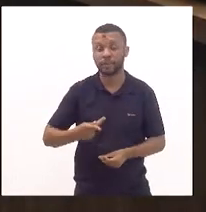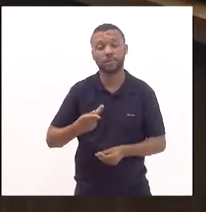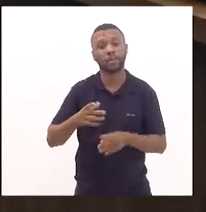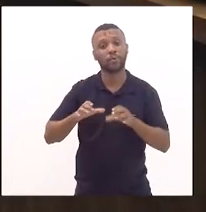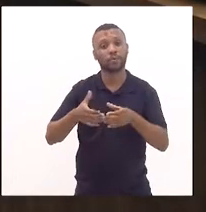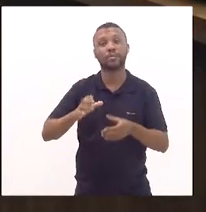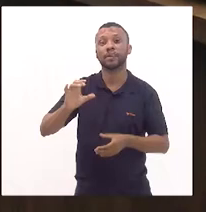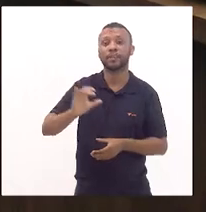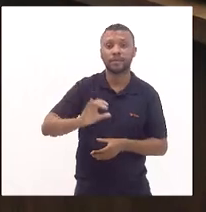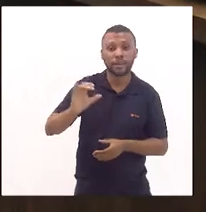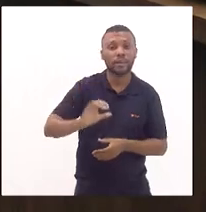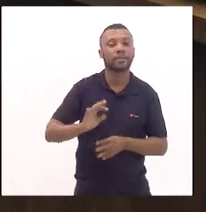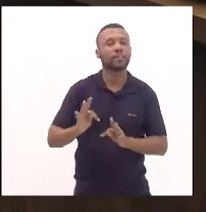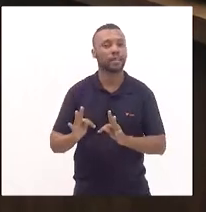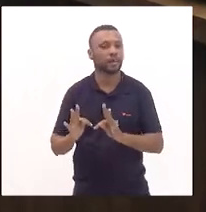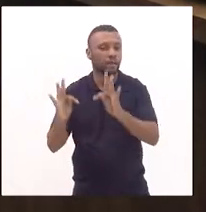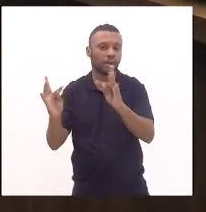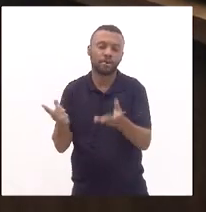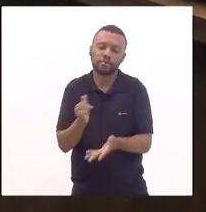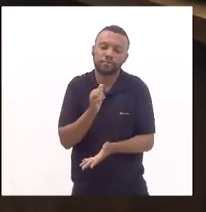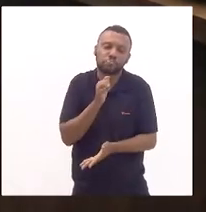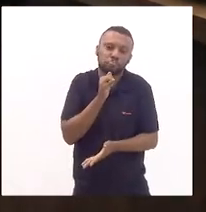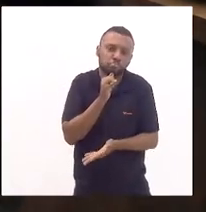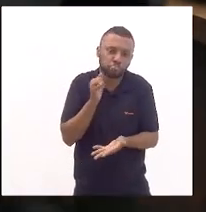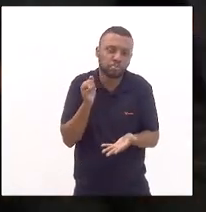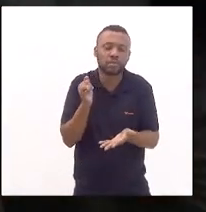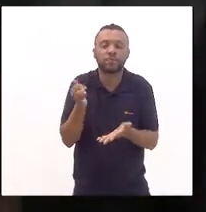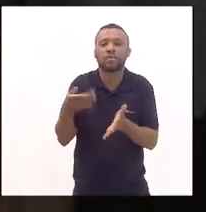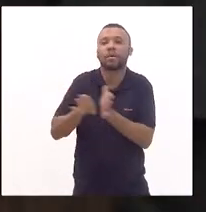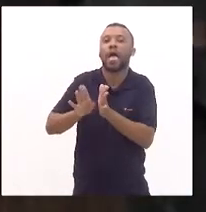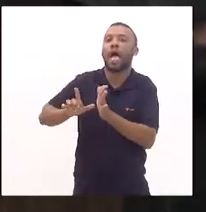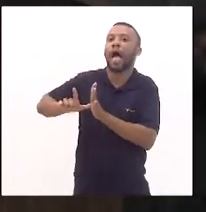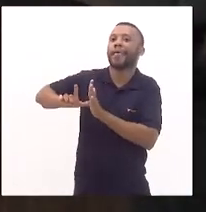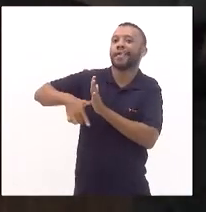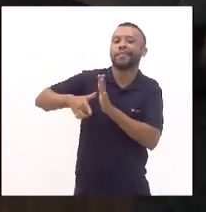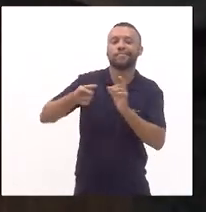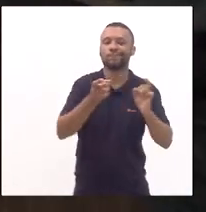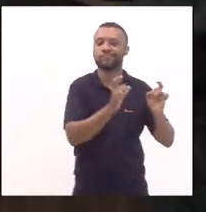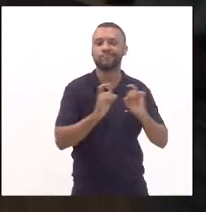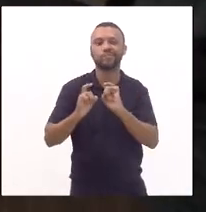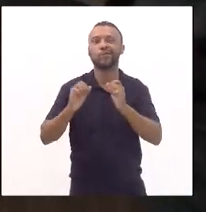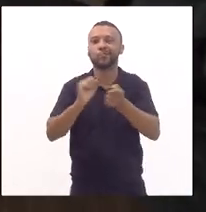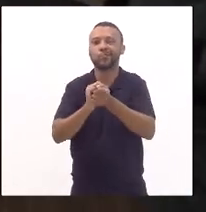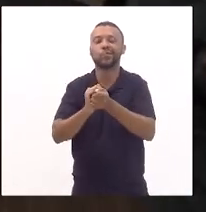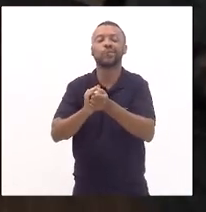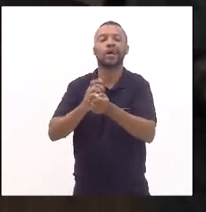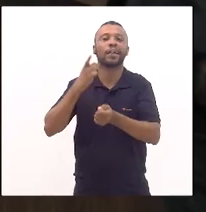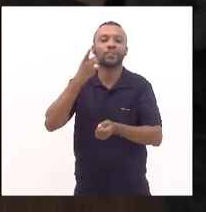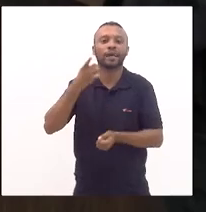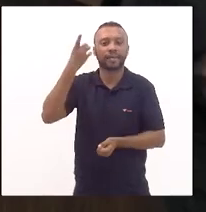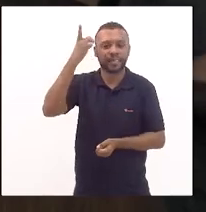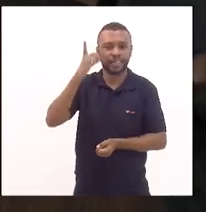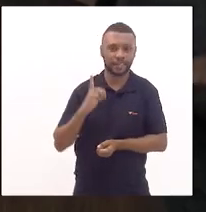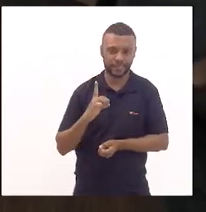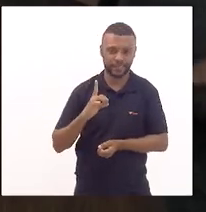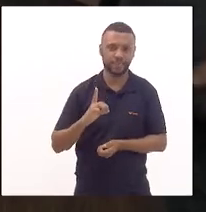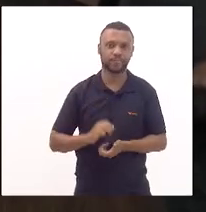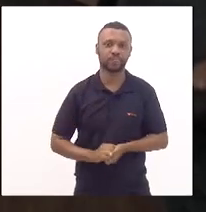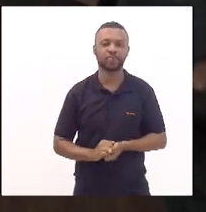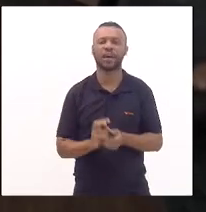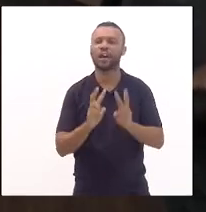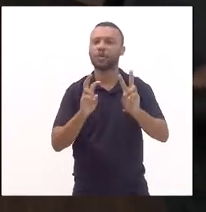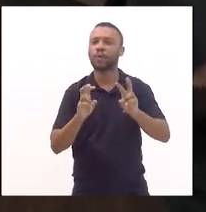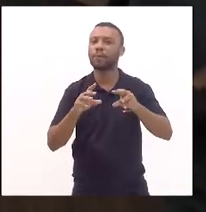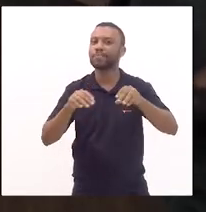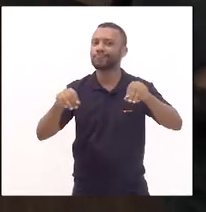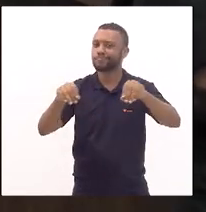Tecnologia, eu infelizmente cheguei muito tarde, porque estava na reunião com a deputada Dani Monteiro, sobre a questão do assentamento